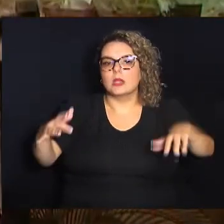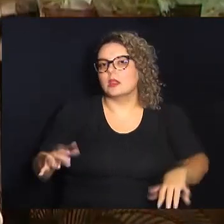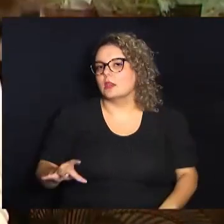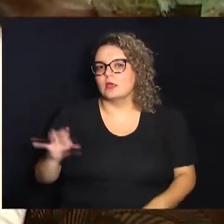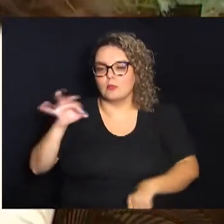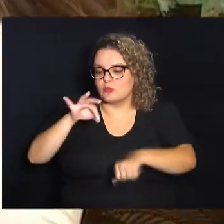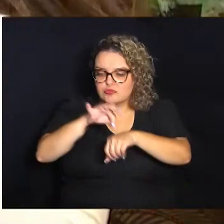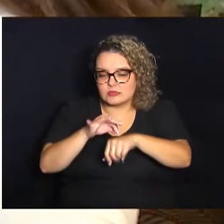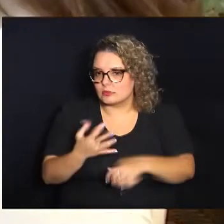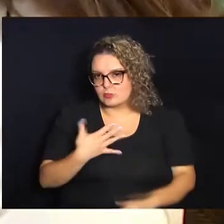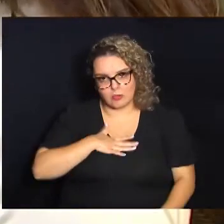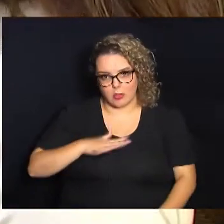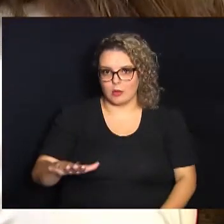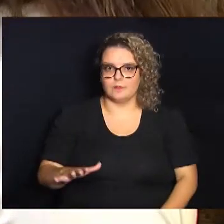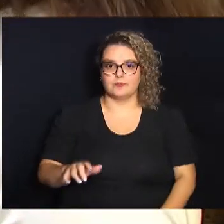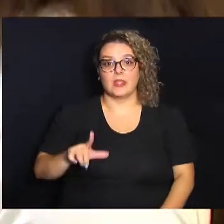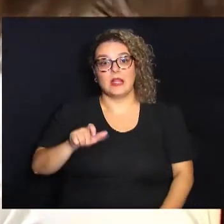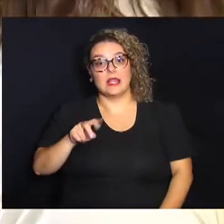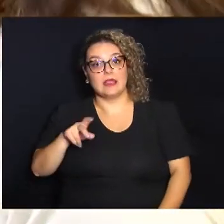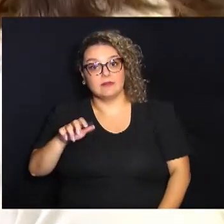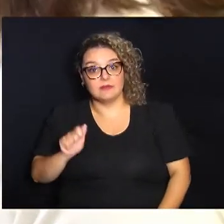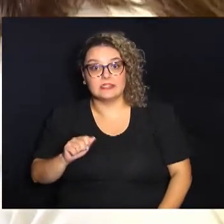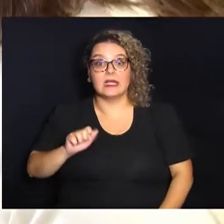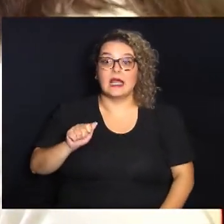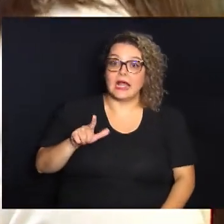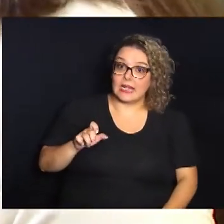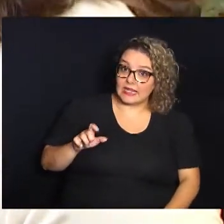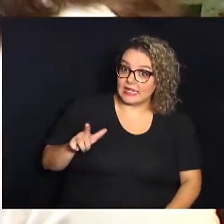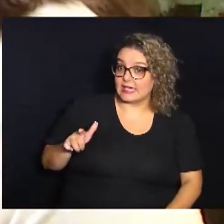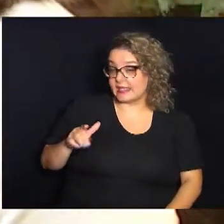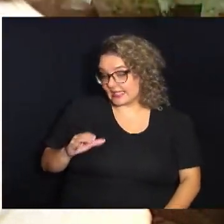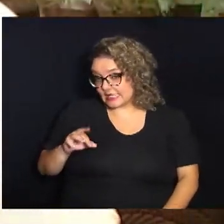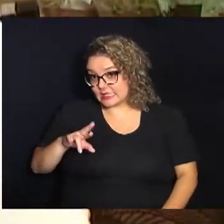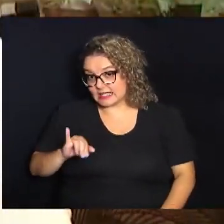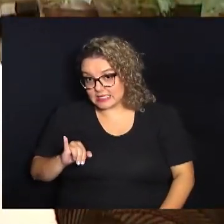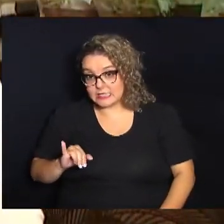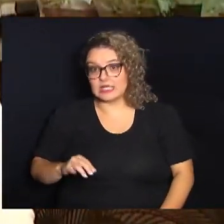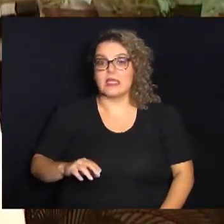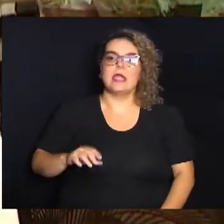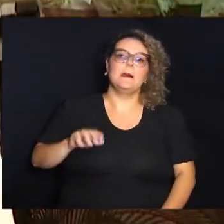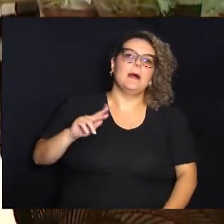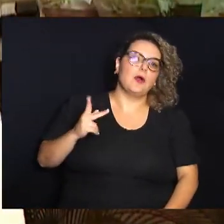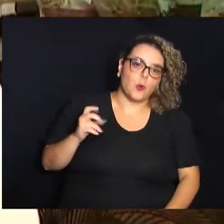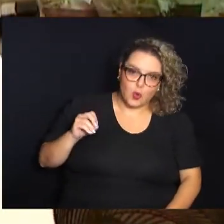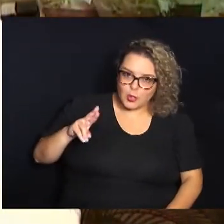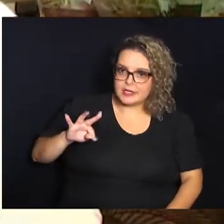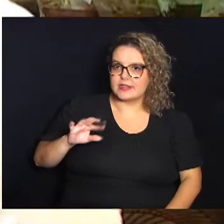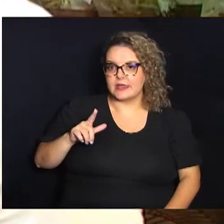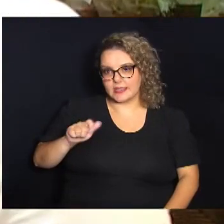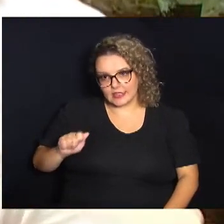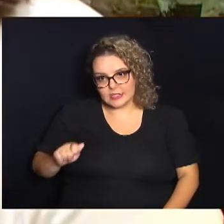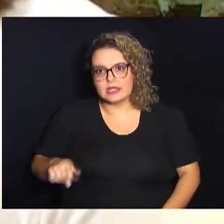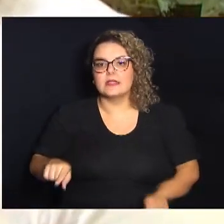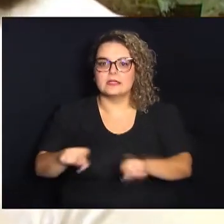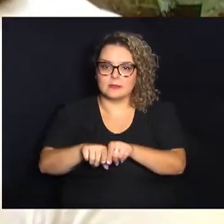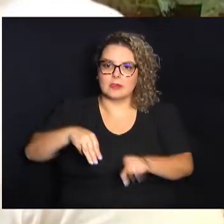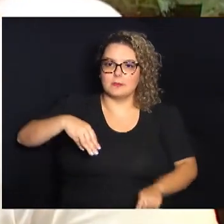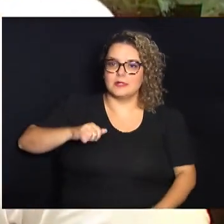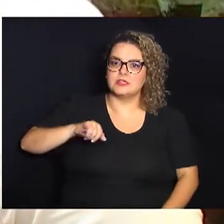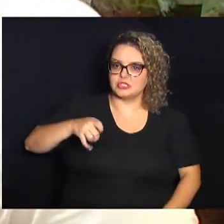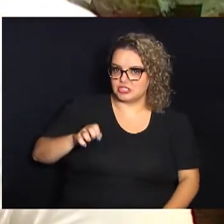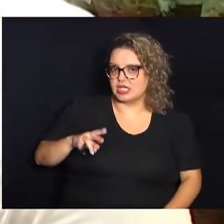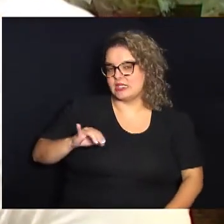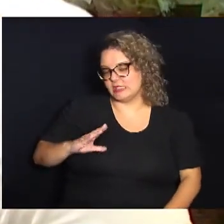a lavanda, o alecrim, o hortelã, o manjericão são ótimos repelentes e a gente indica muito ter na casa,